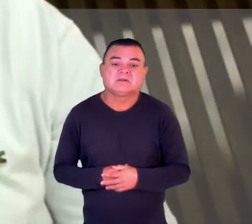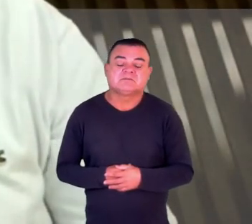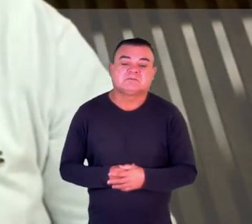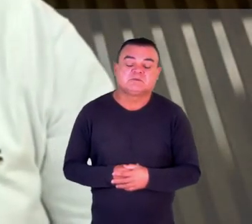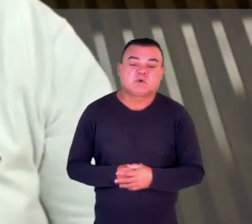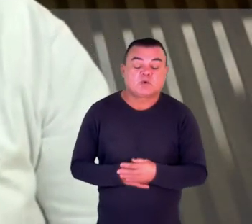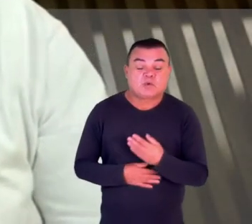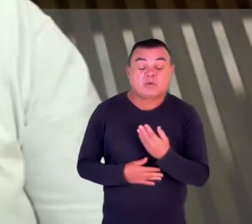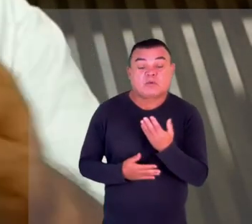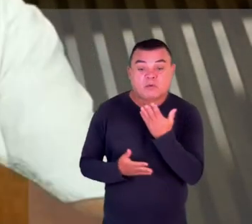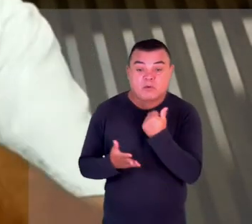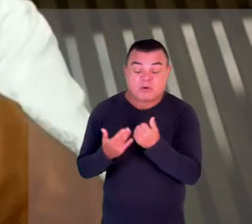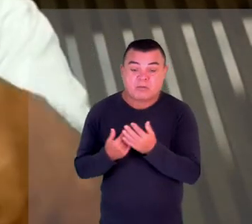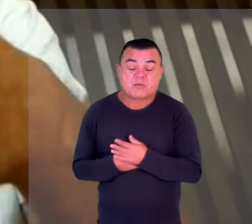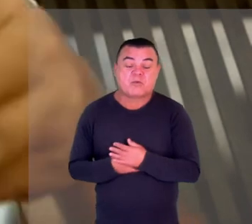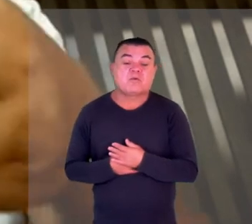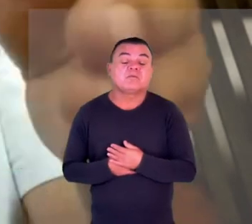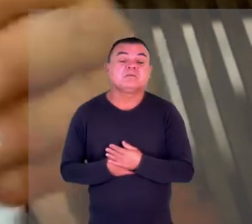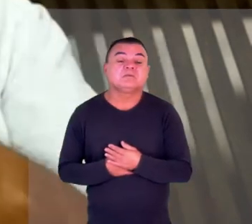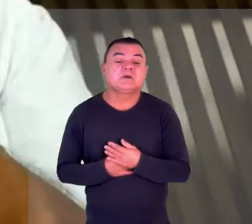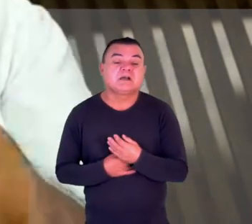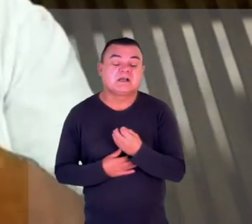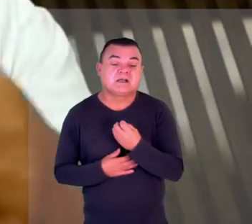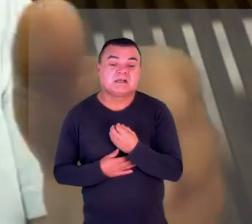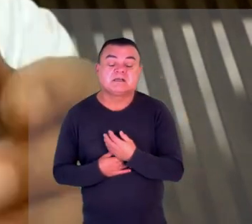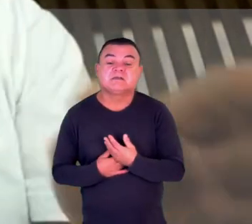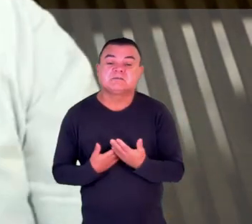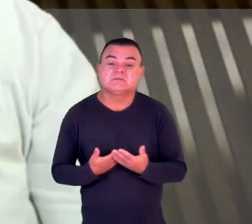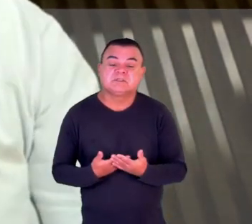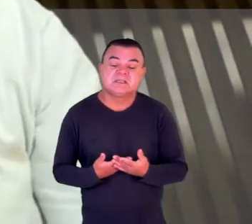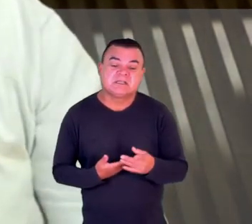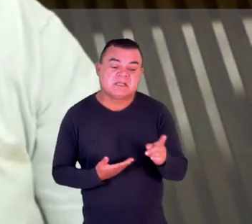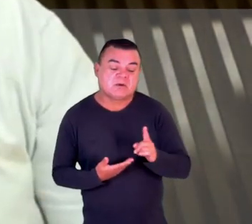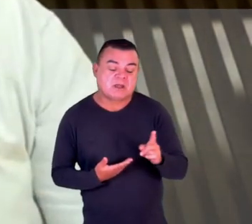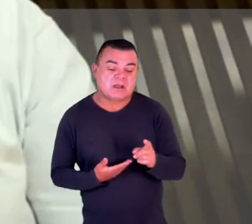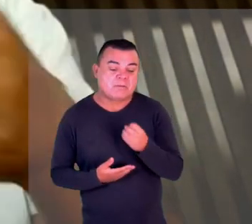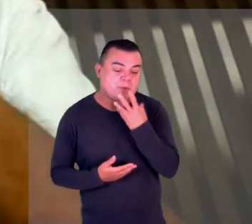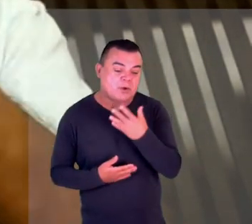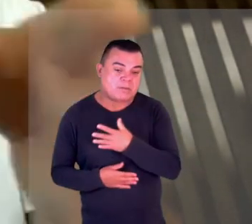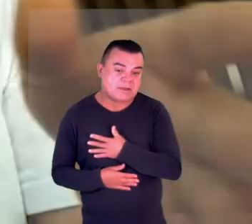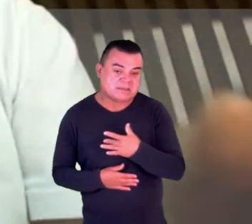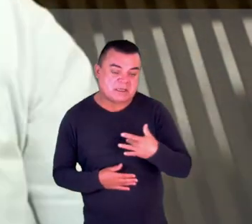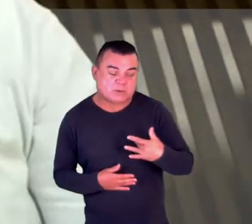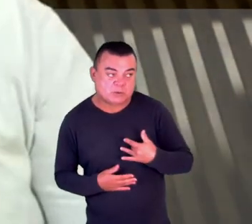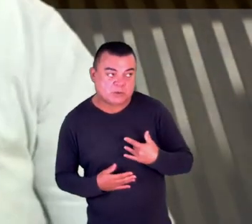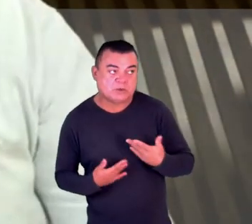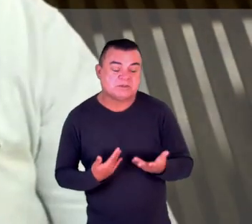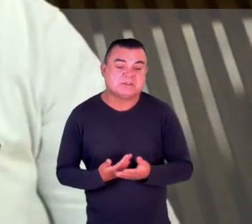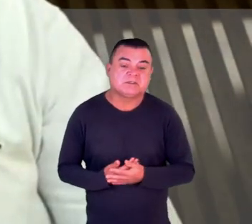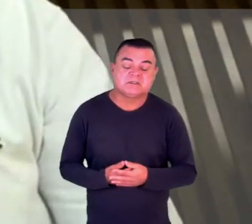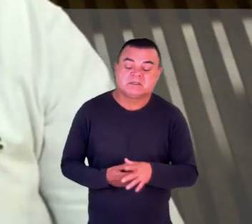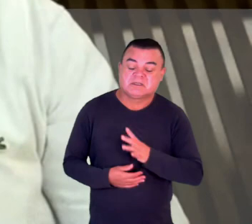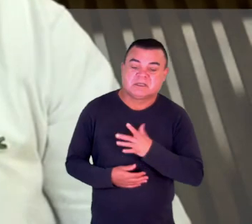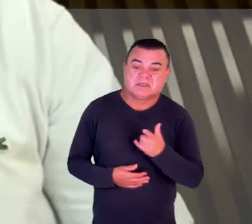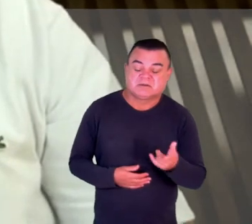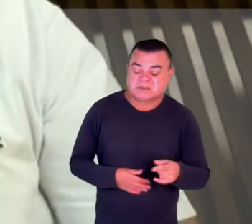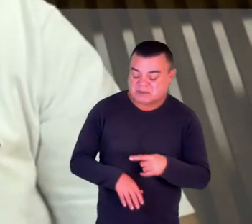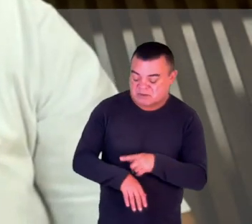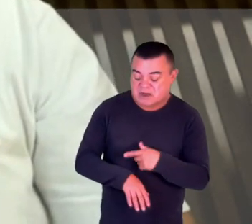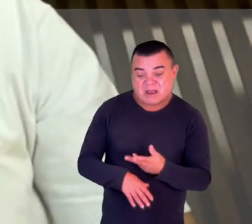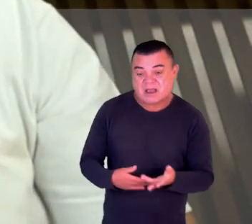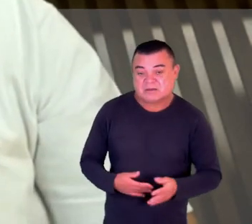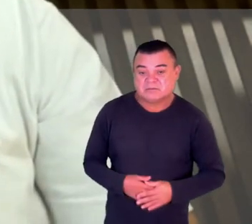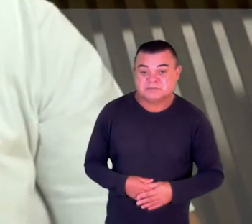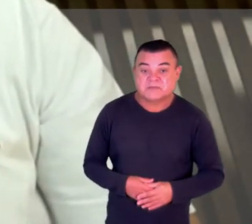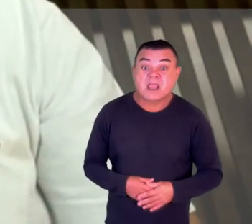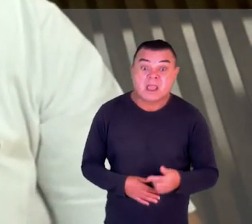paraa sua saúde e que come sem regularidade não tem um um momento certo né eu eu eu morei 13 anos na